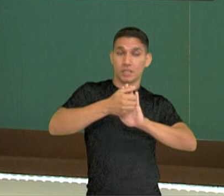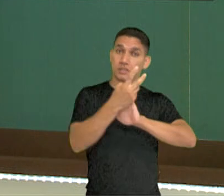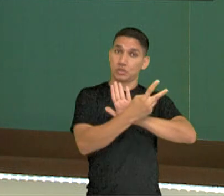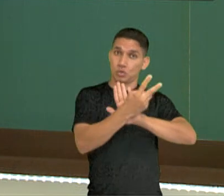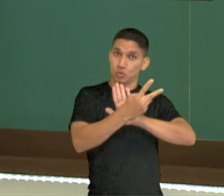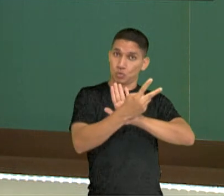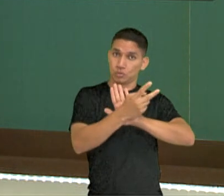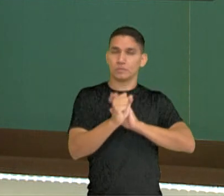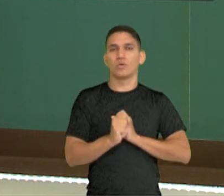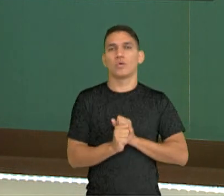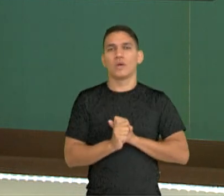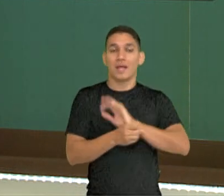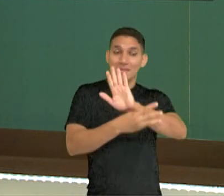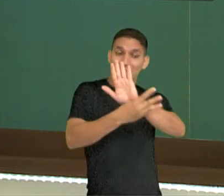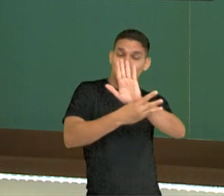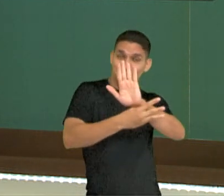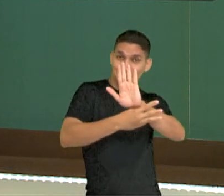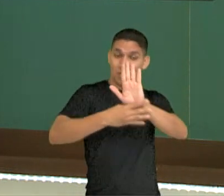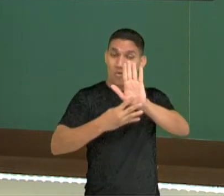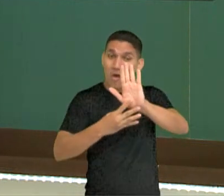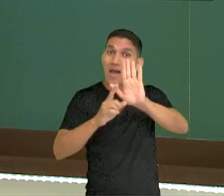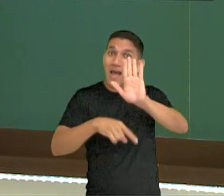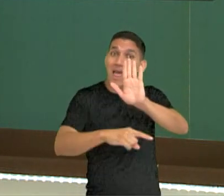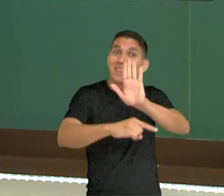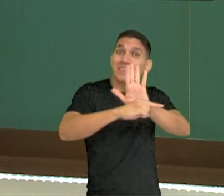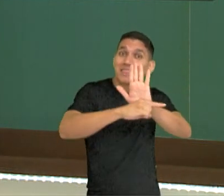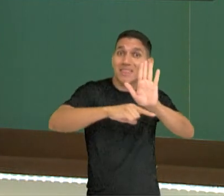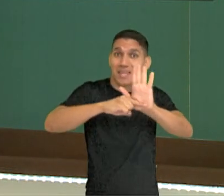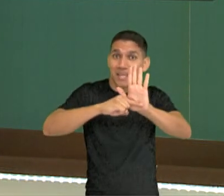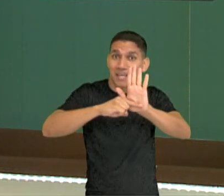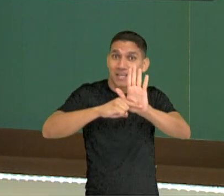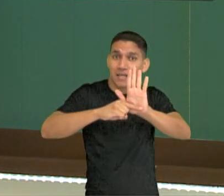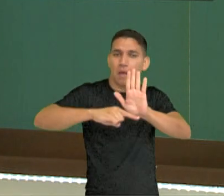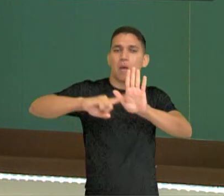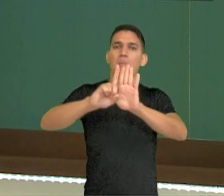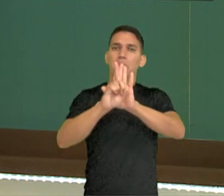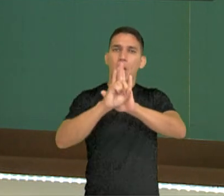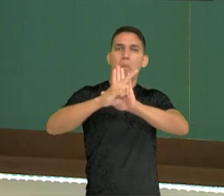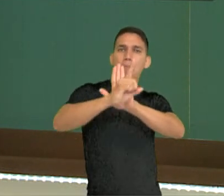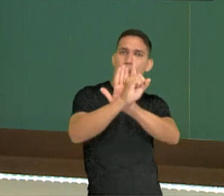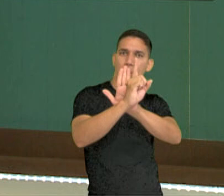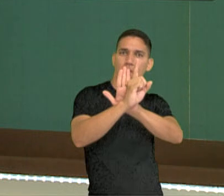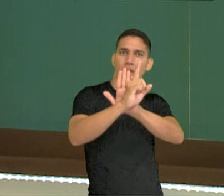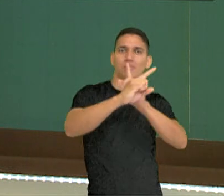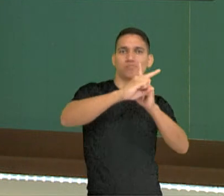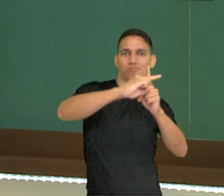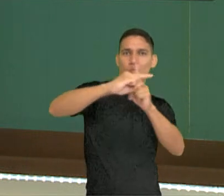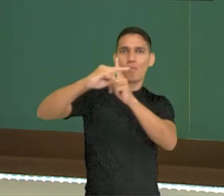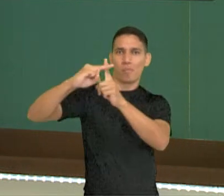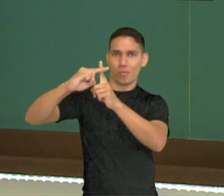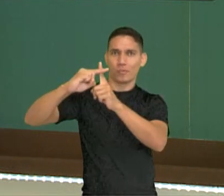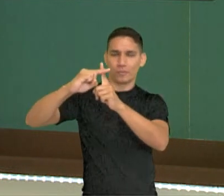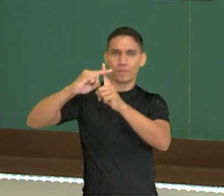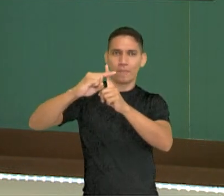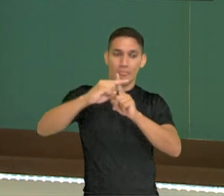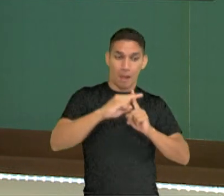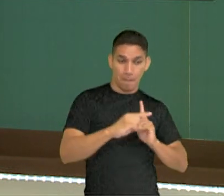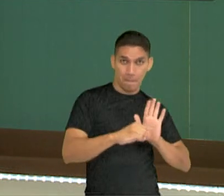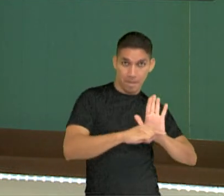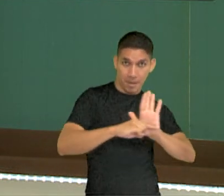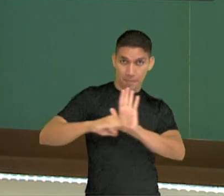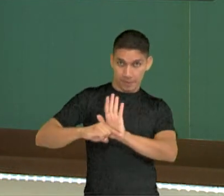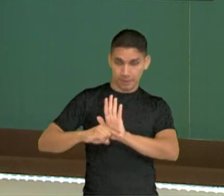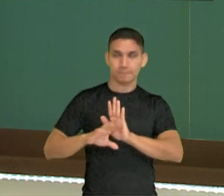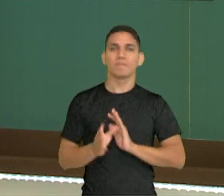quadrante, negativo no terceiro e quarto quadrantes. Eu sei que o cosseno é a projeção do